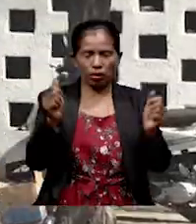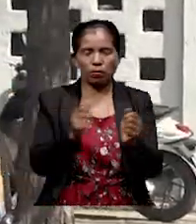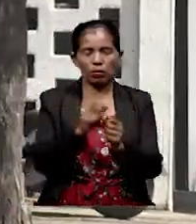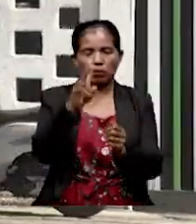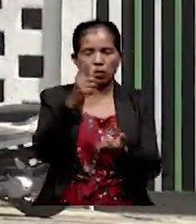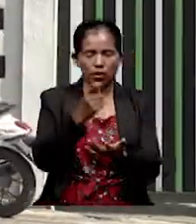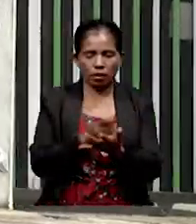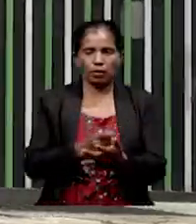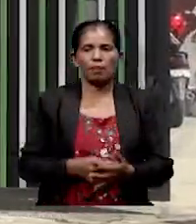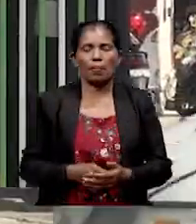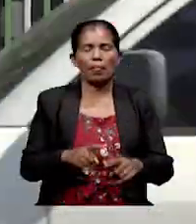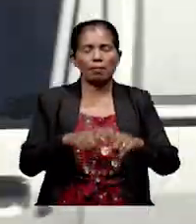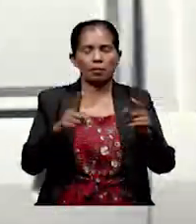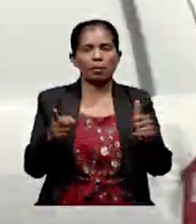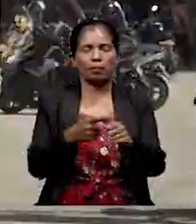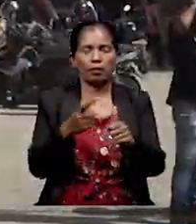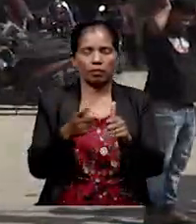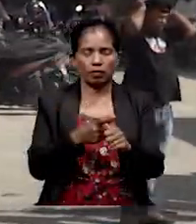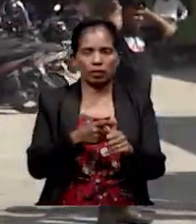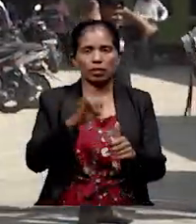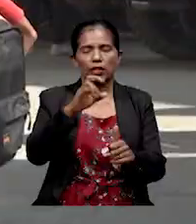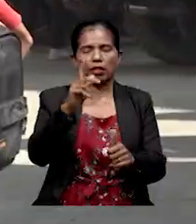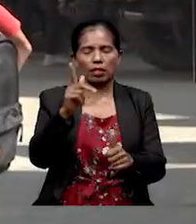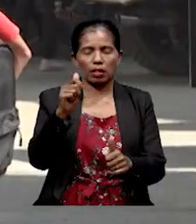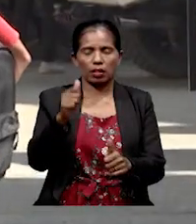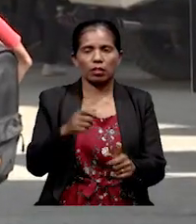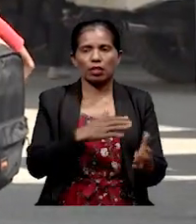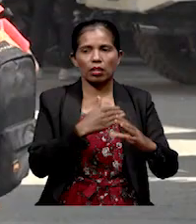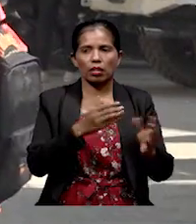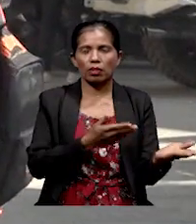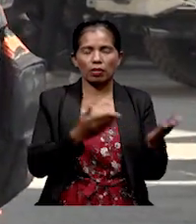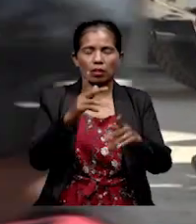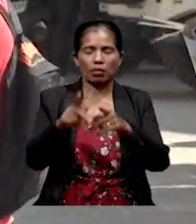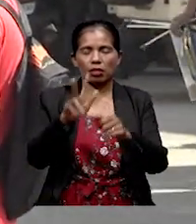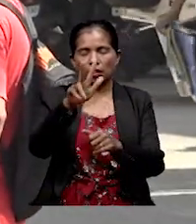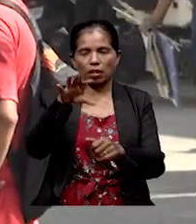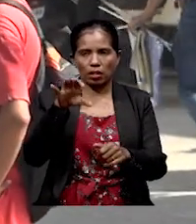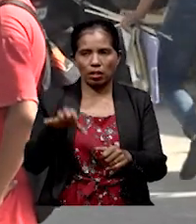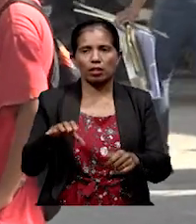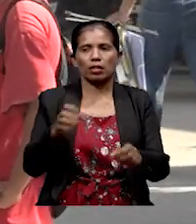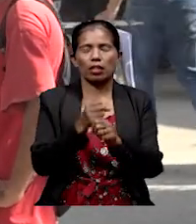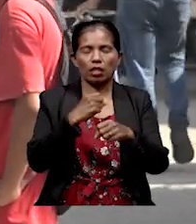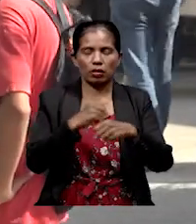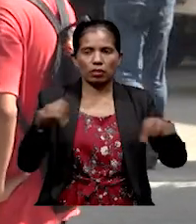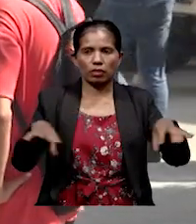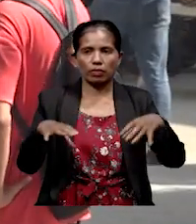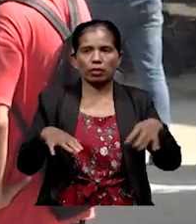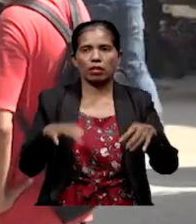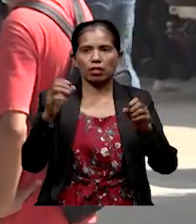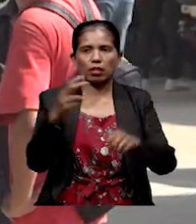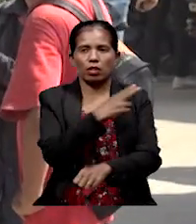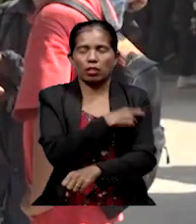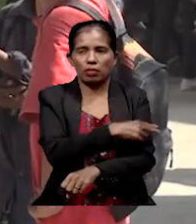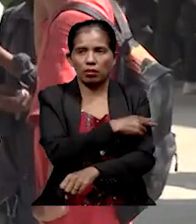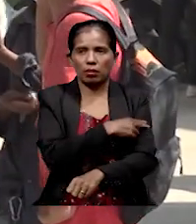Dubai. Mas bem, a fase primeiro Encanto Group se haruka uluk se dão na ato stolo, nebe se halau serviço e área hospitalidade